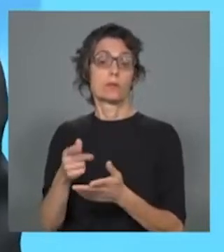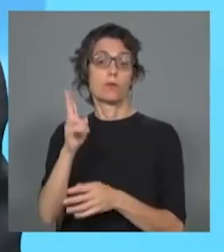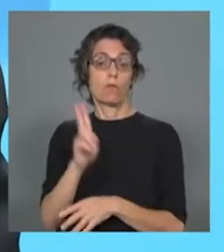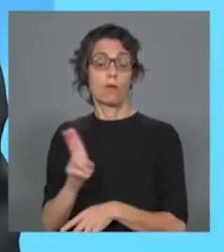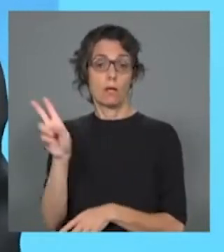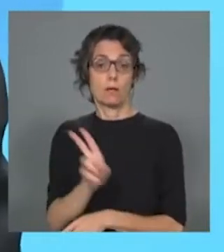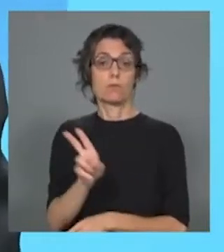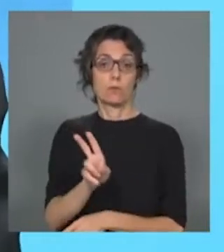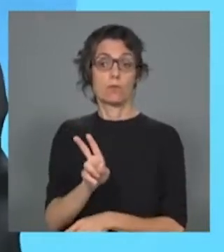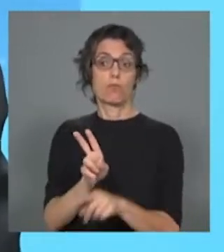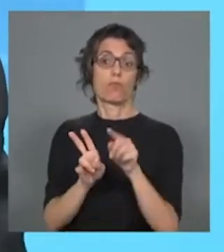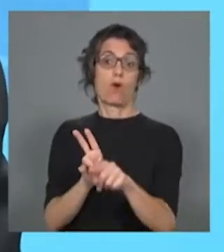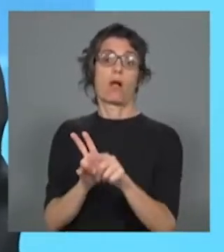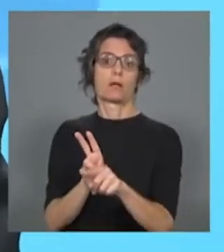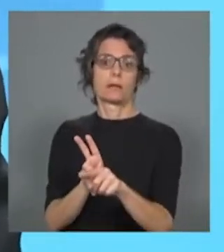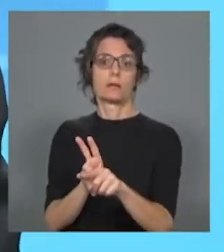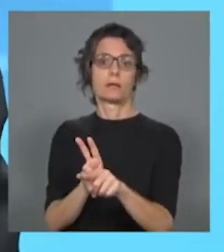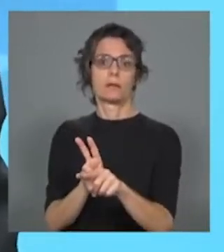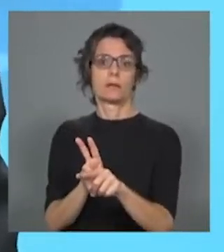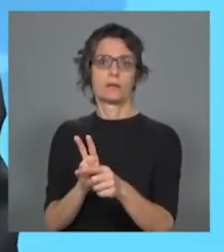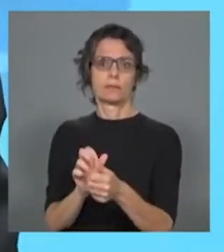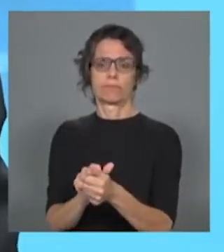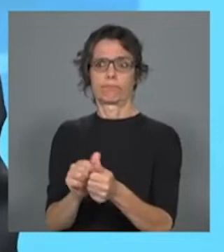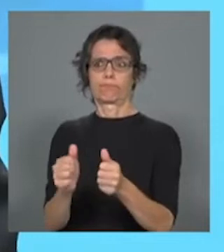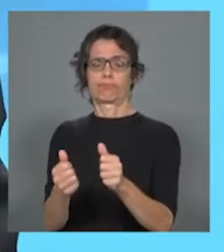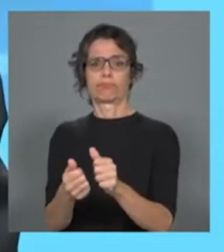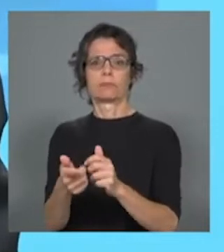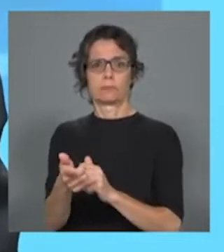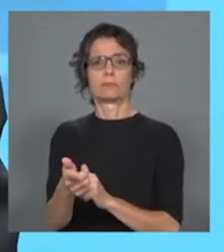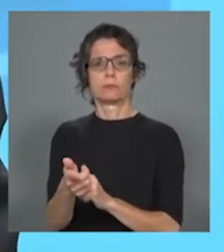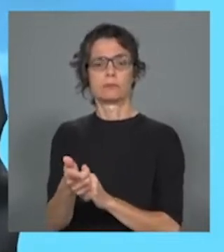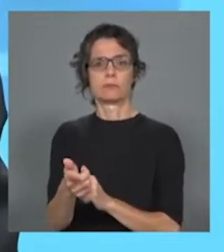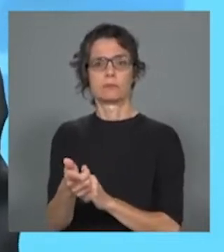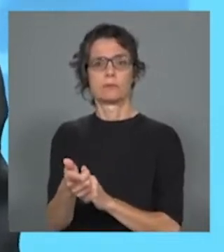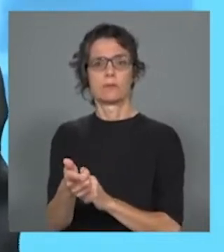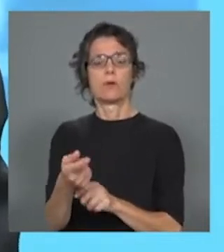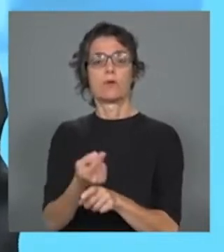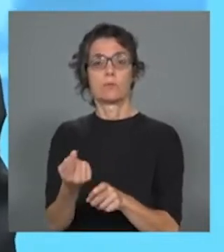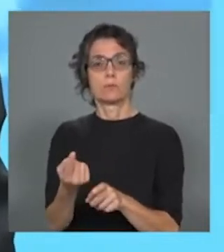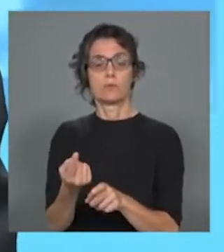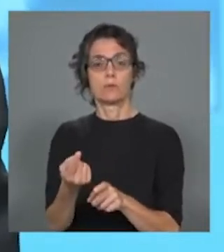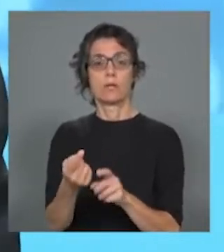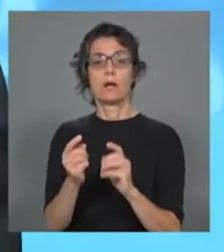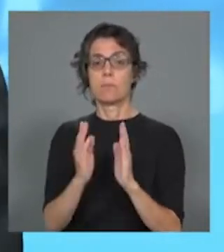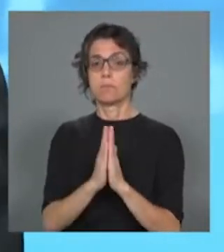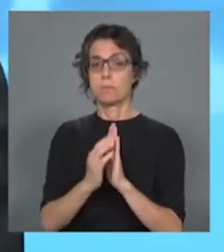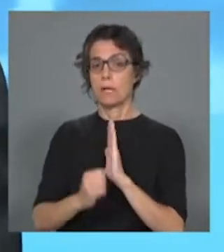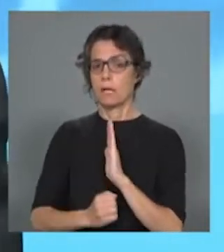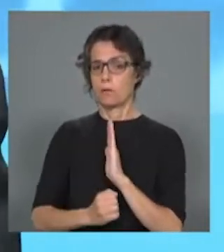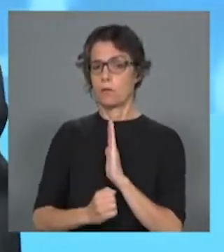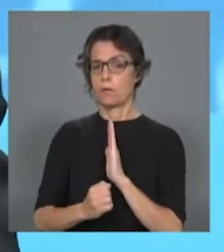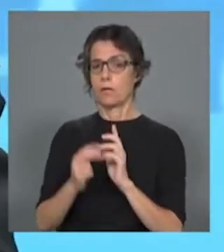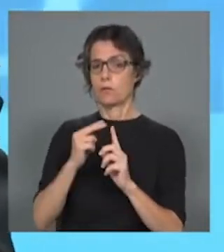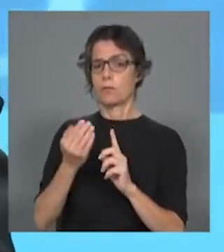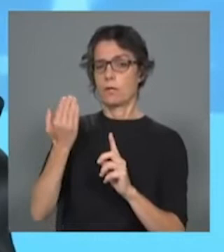uma volta de 180 graus, na medida em que a Igreja Católica pensava assim: